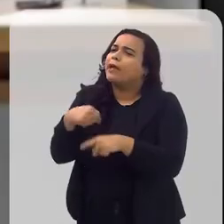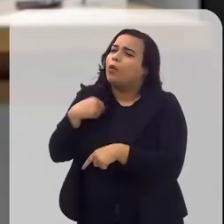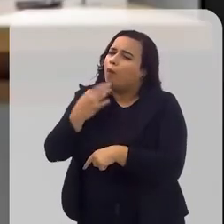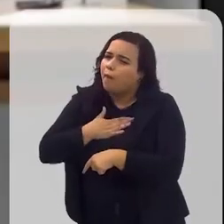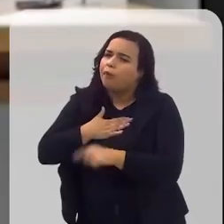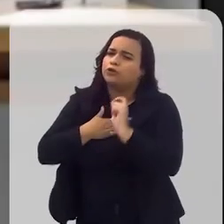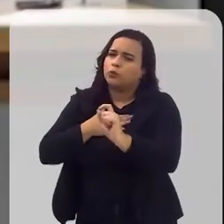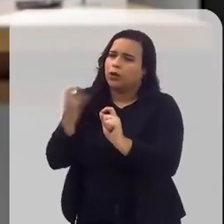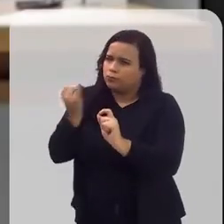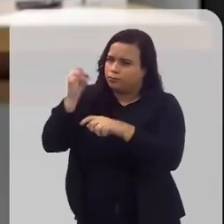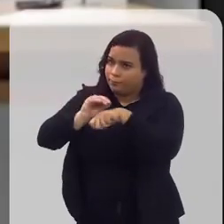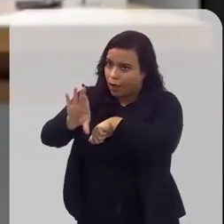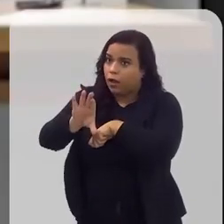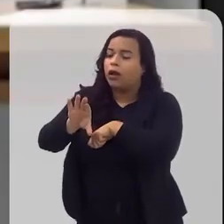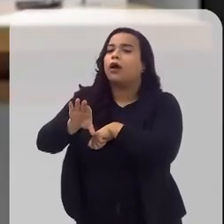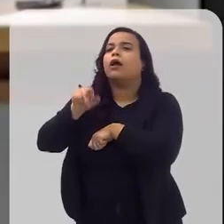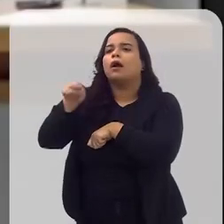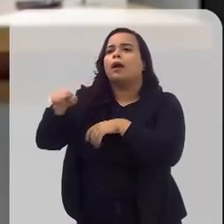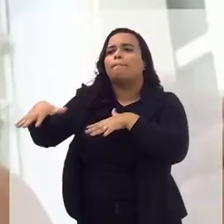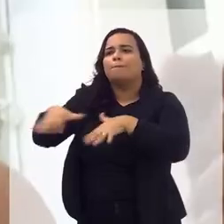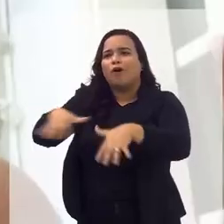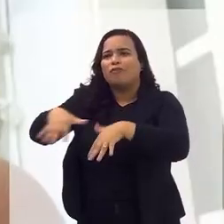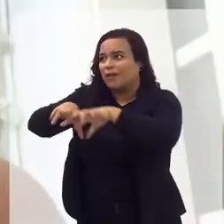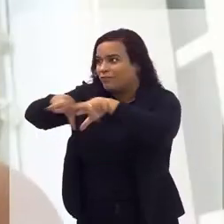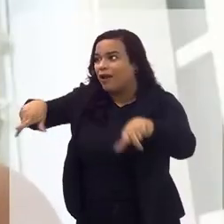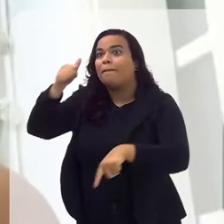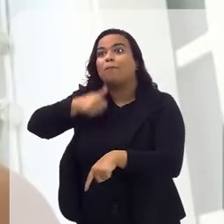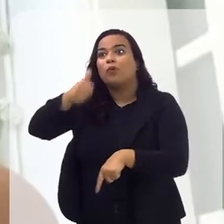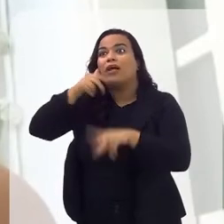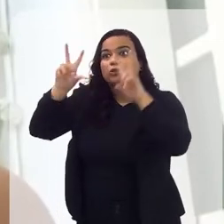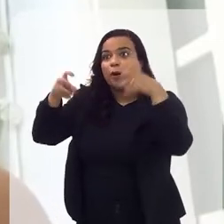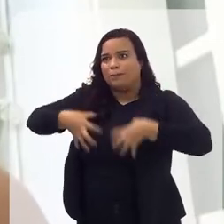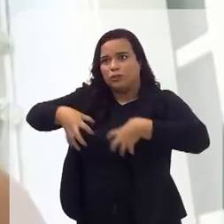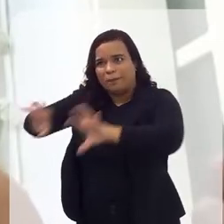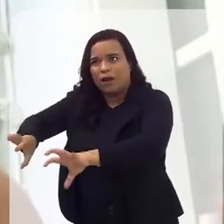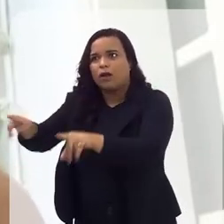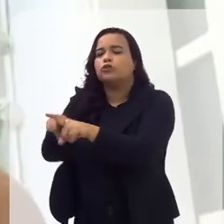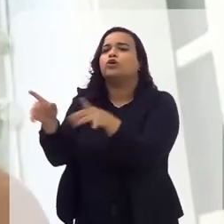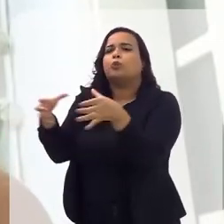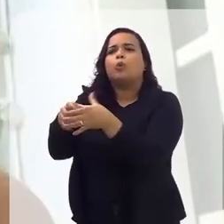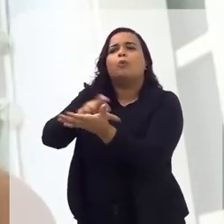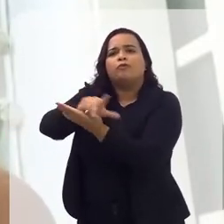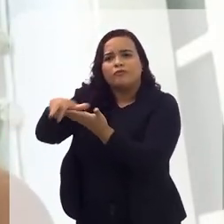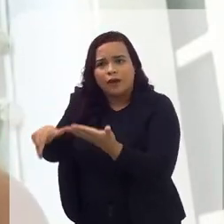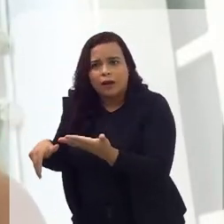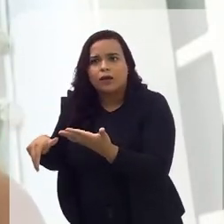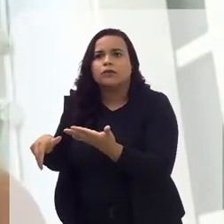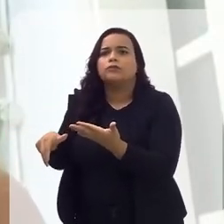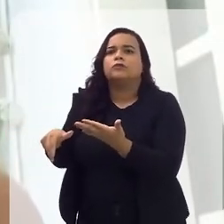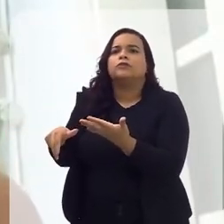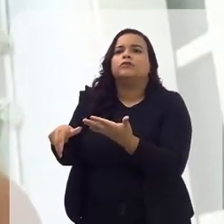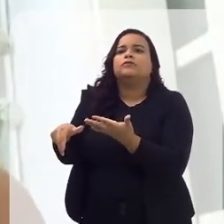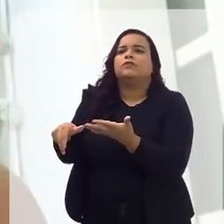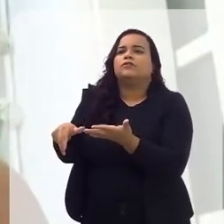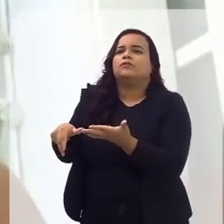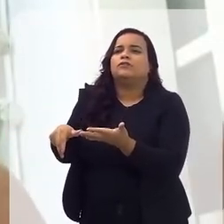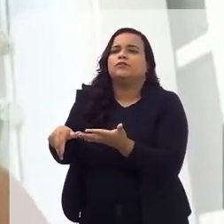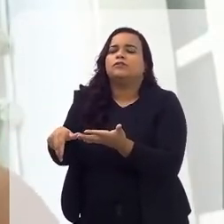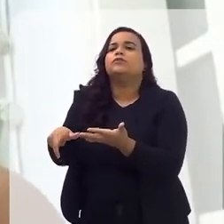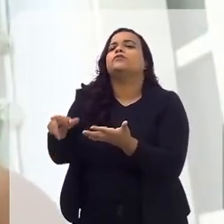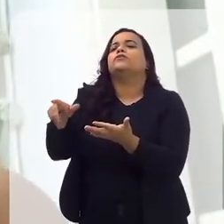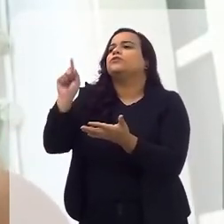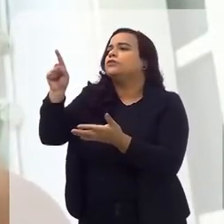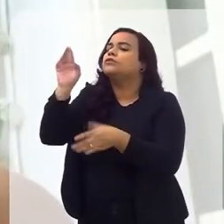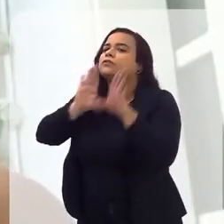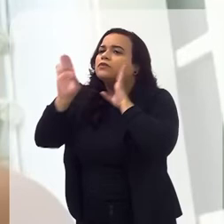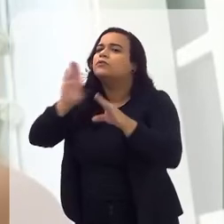muito, inclusive é muito importante dizer que assim, esses movimentos de mulheres pelo explante, os grupos que existem de mulheres no